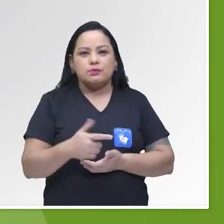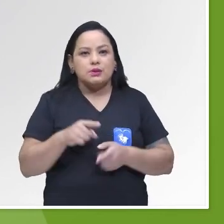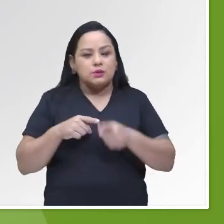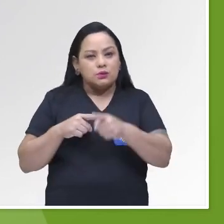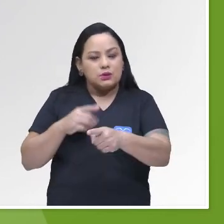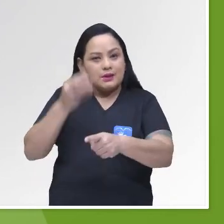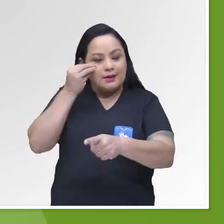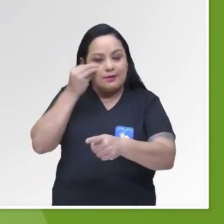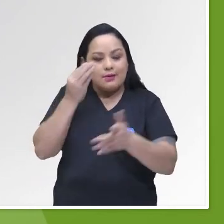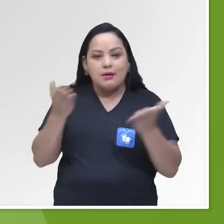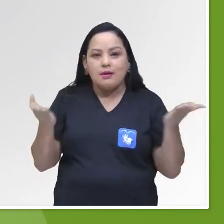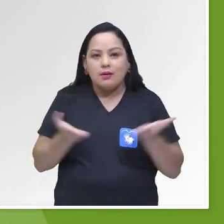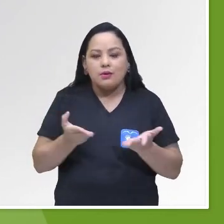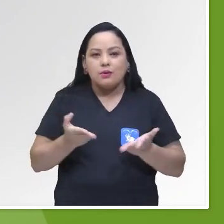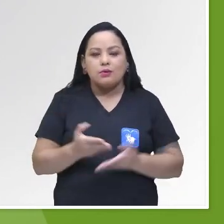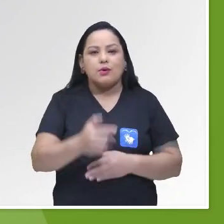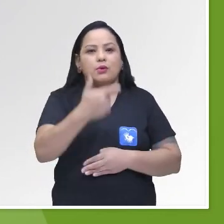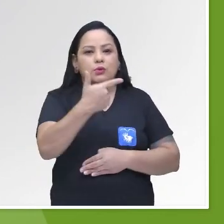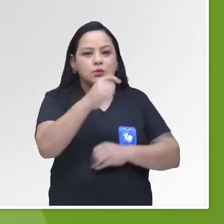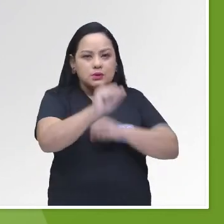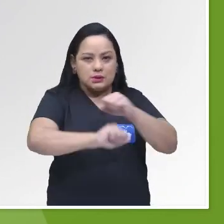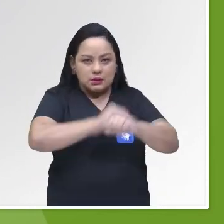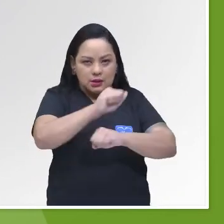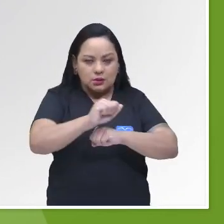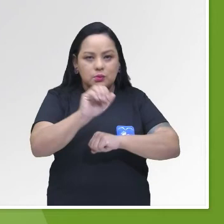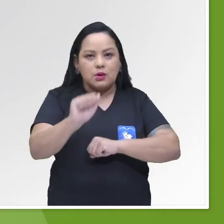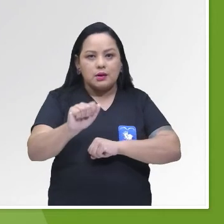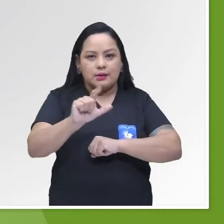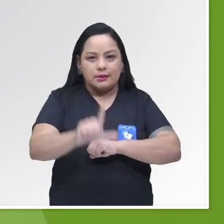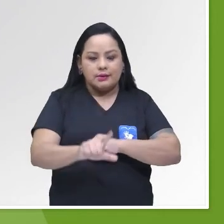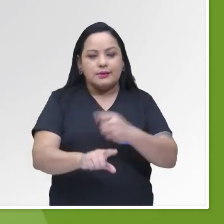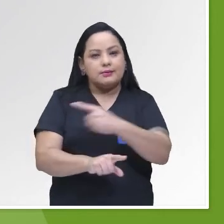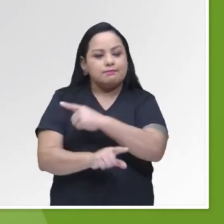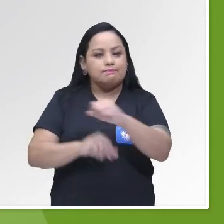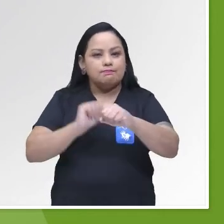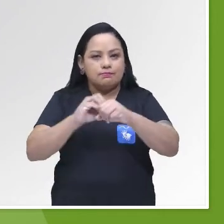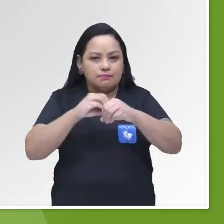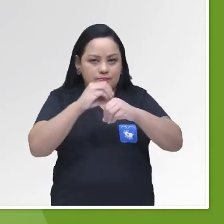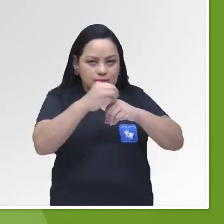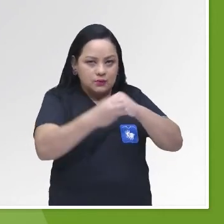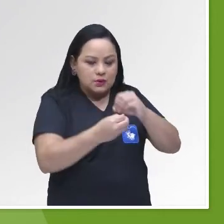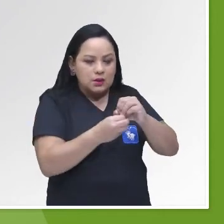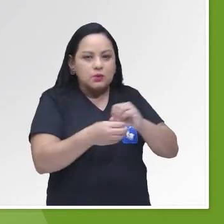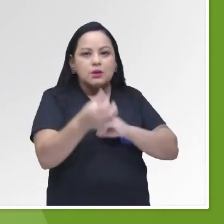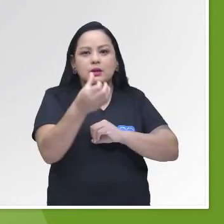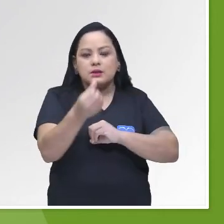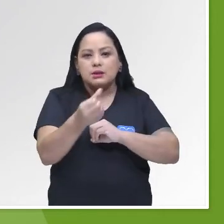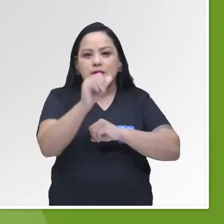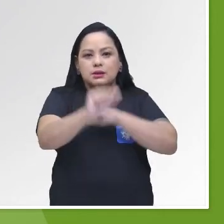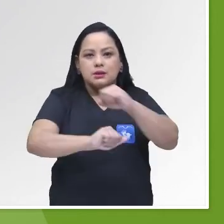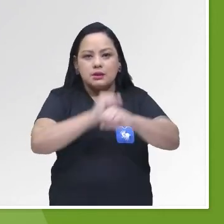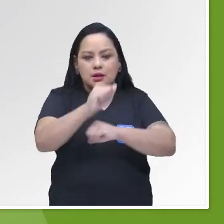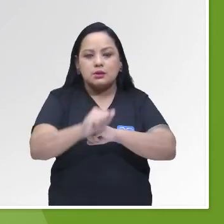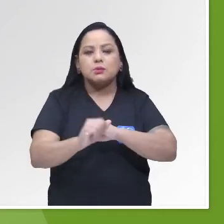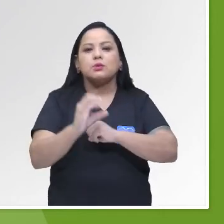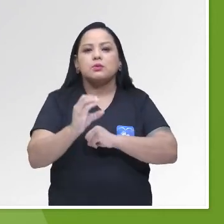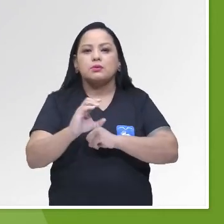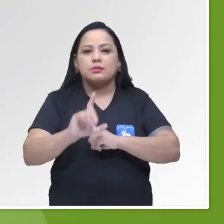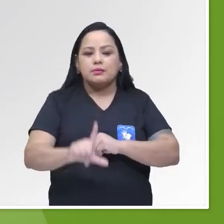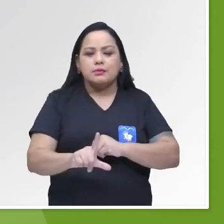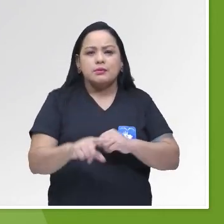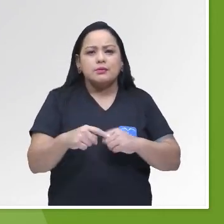observe que agora eu tenho 2 átomos de alumínio nesta molécula e eu tenho 6 átomos de cloro. Aqui